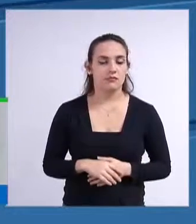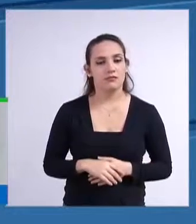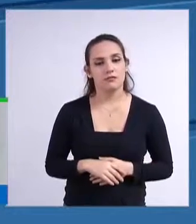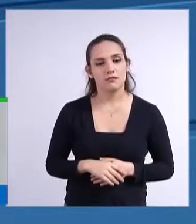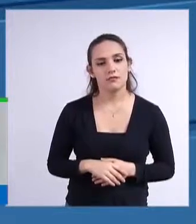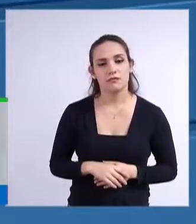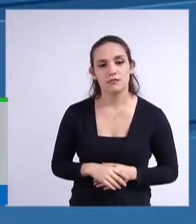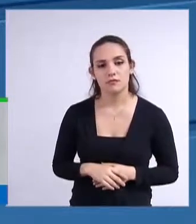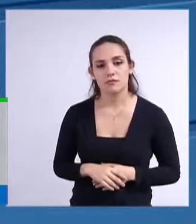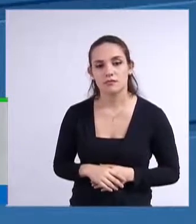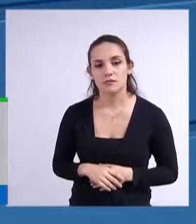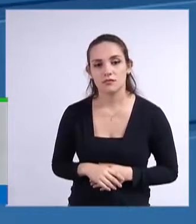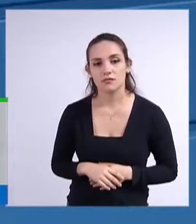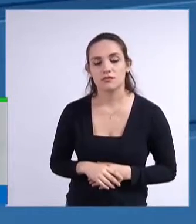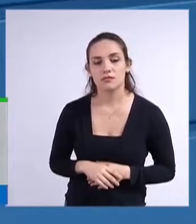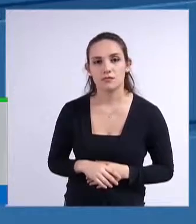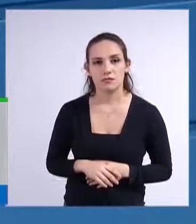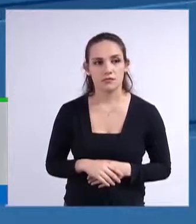dessa questão,